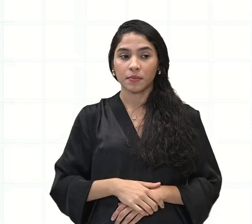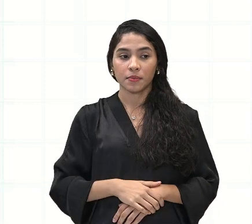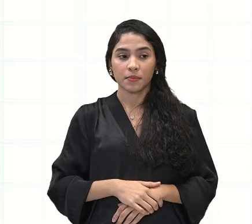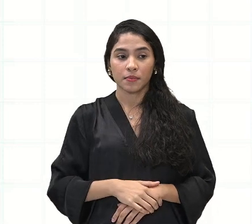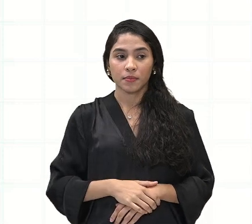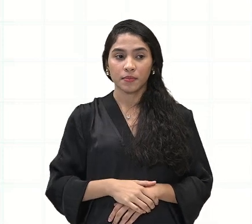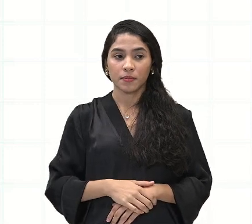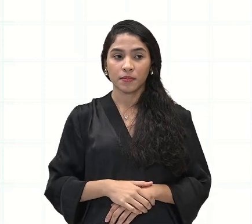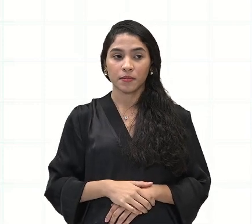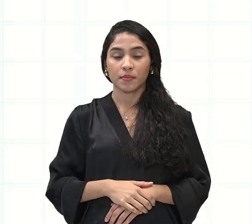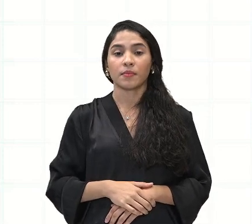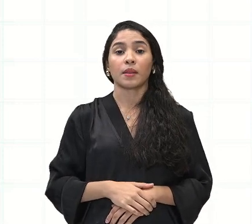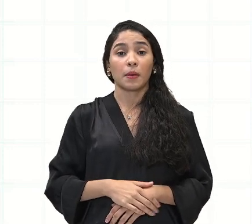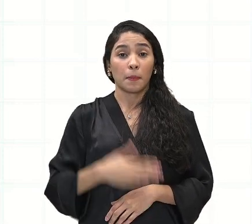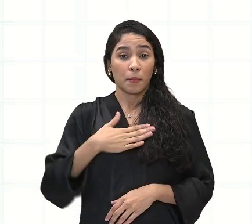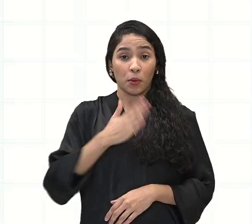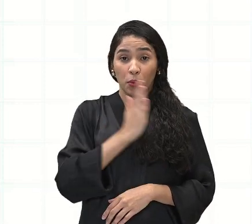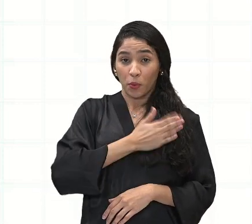lidar com as palavras.